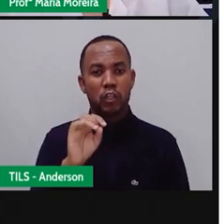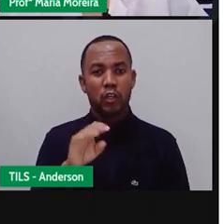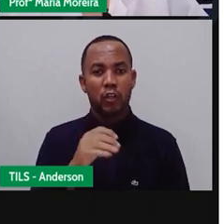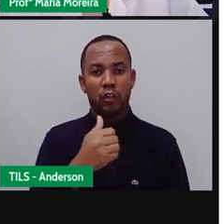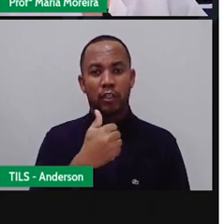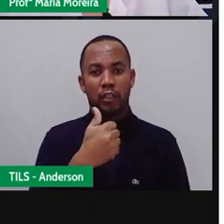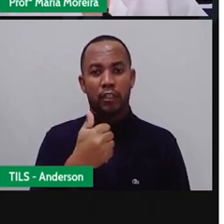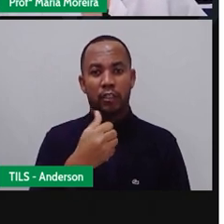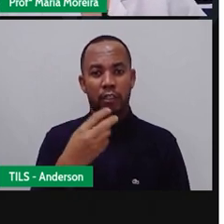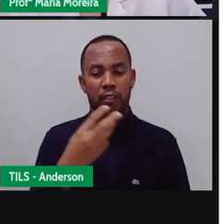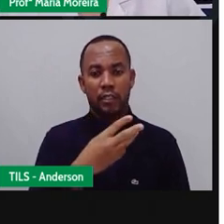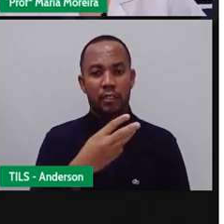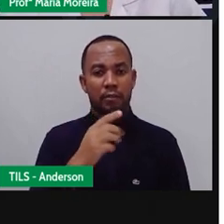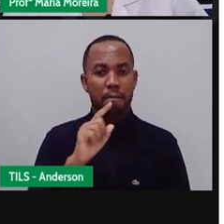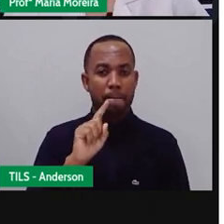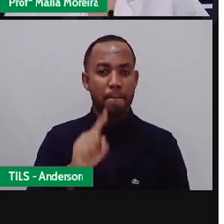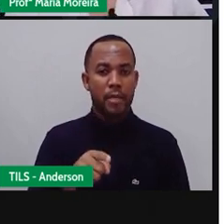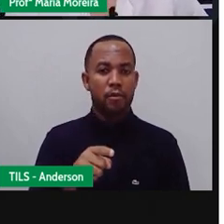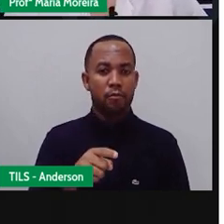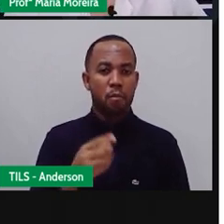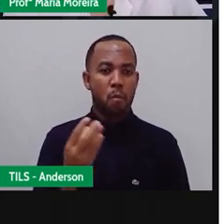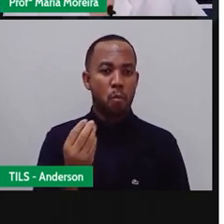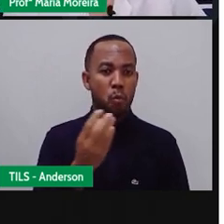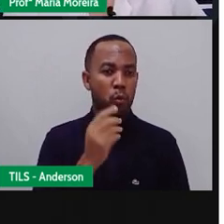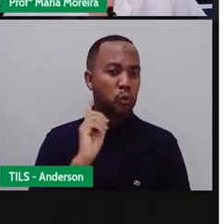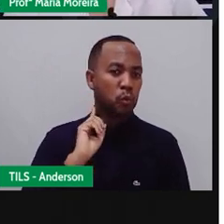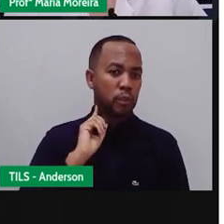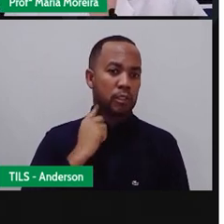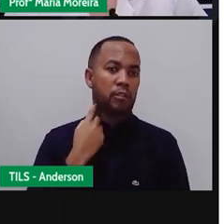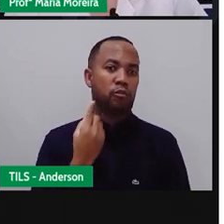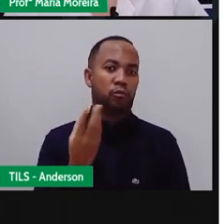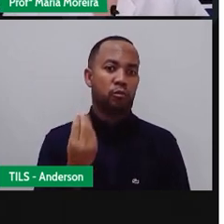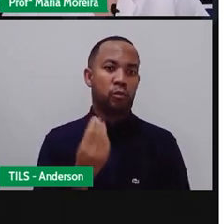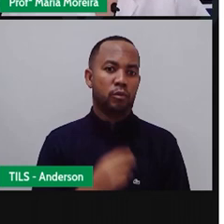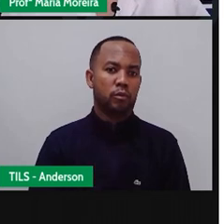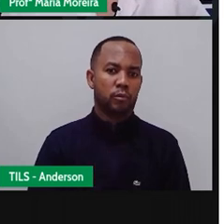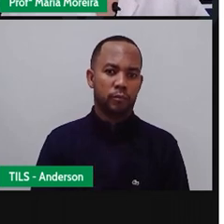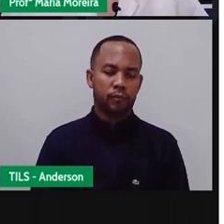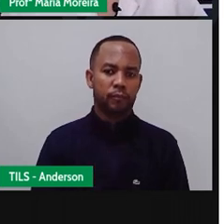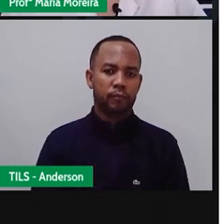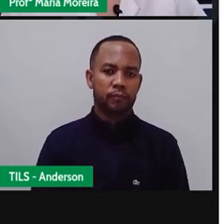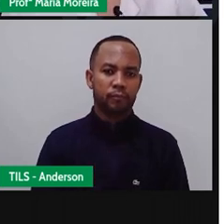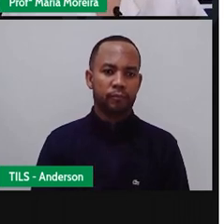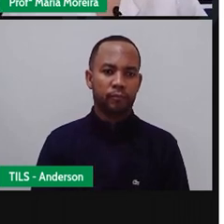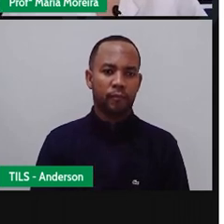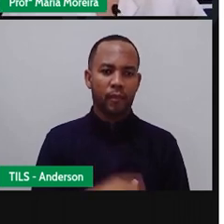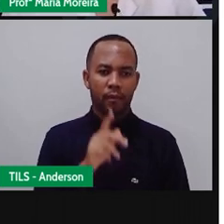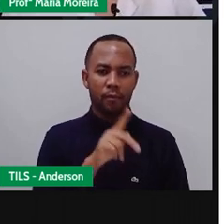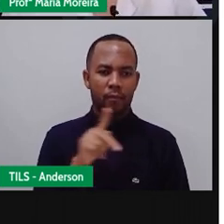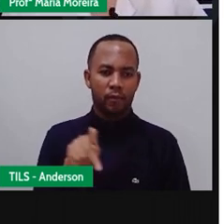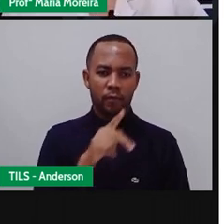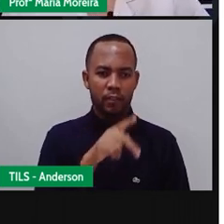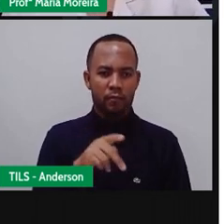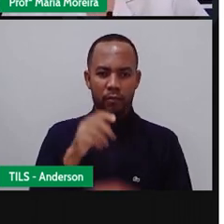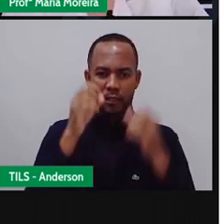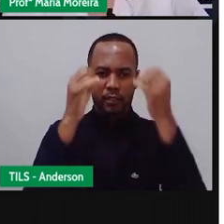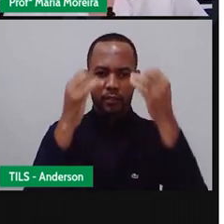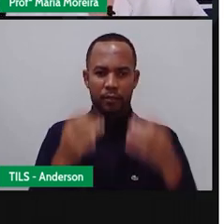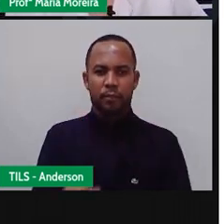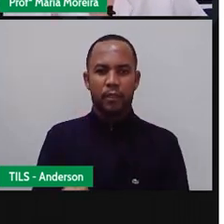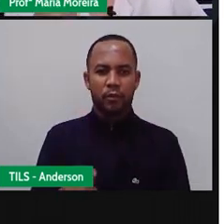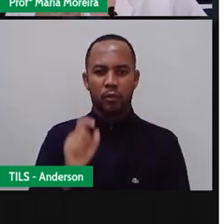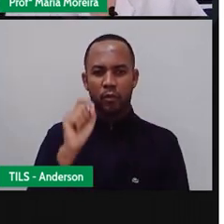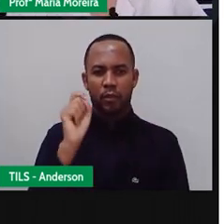toneladas o que é lixo para caramba né bom é para falar aqui de Tonelada